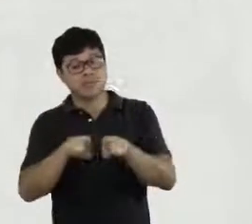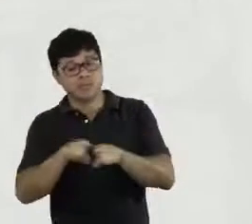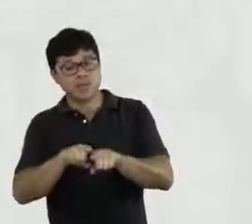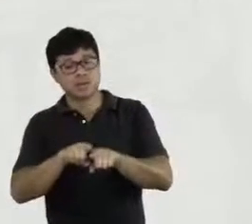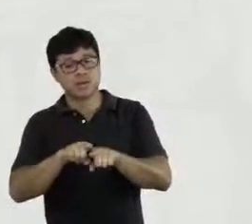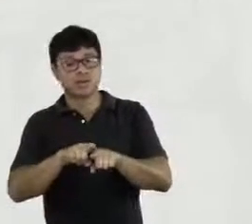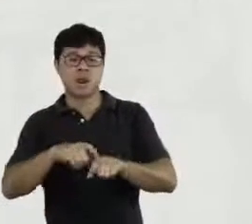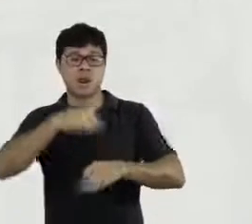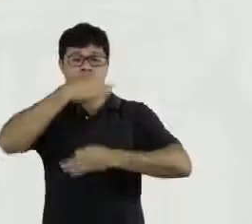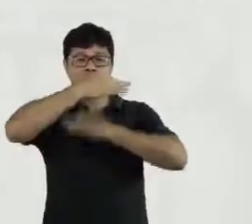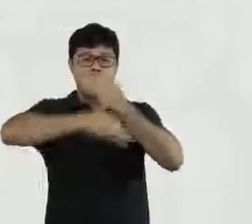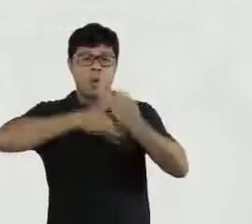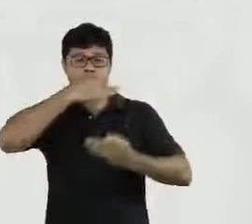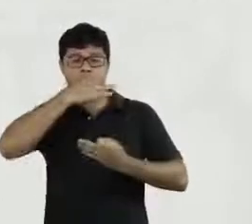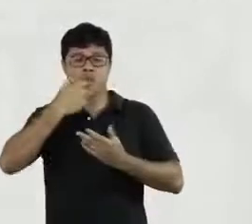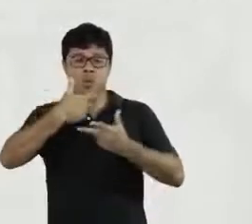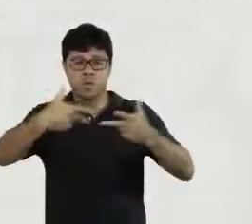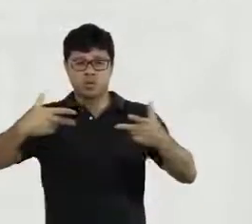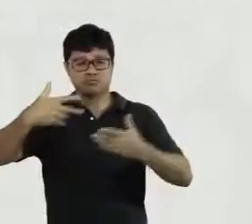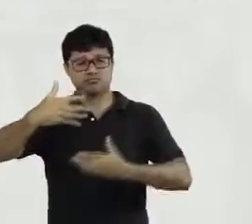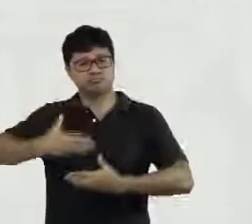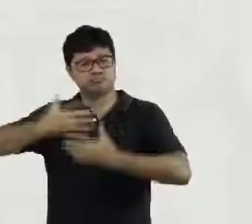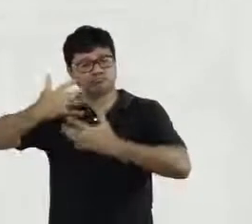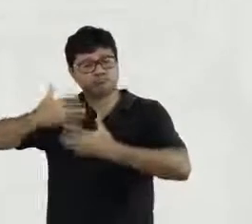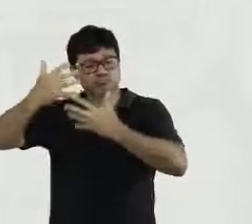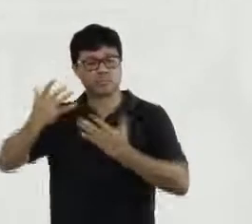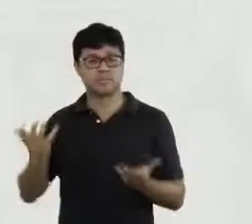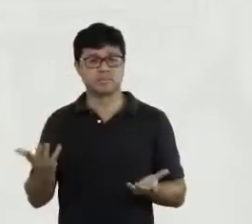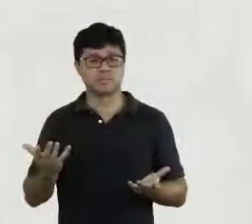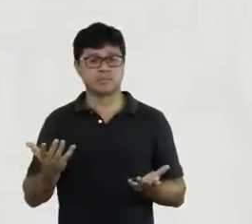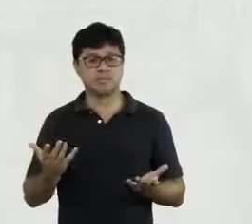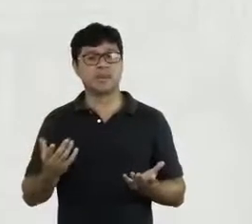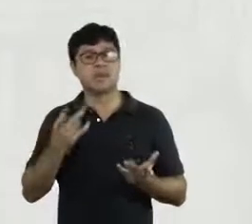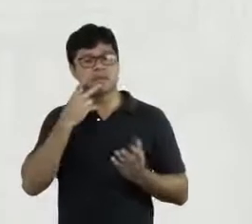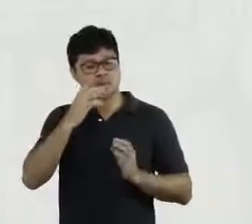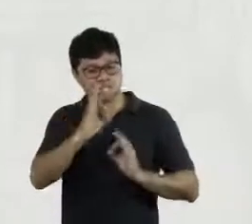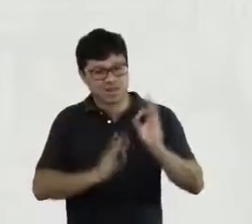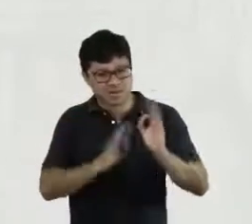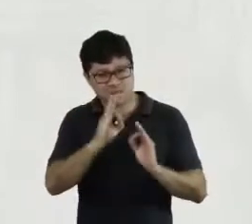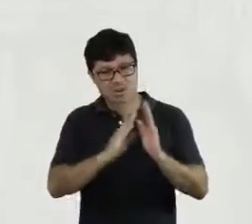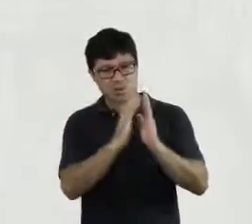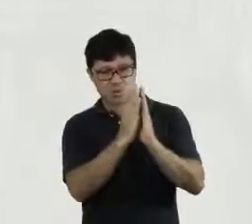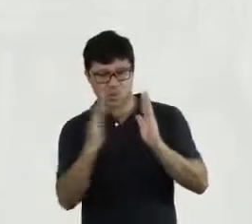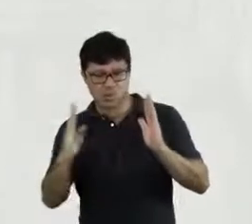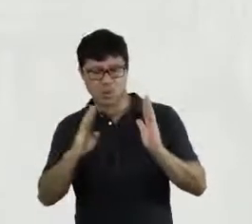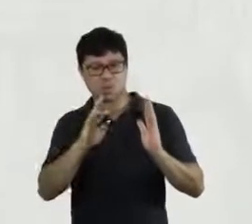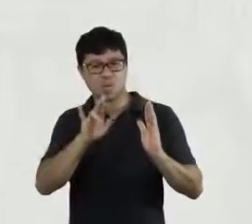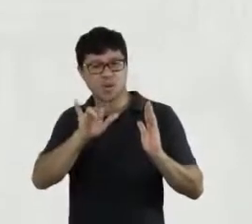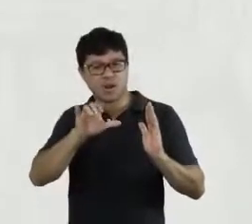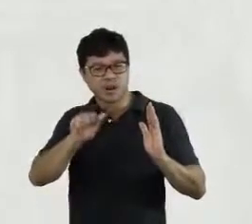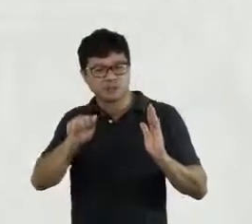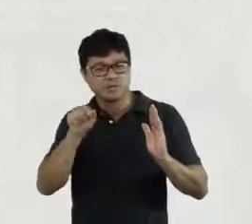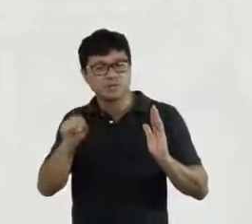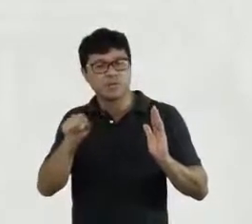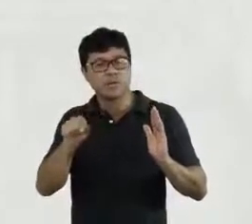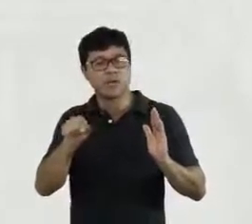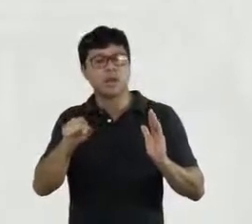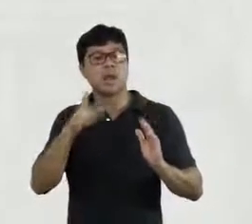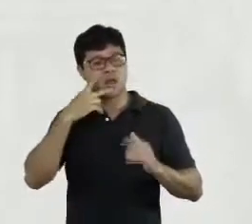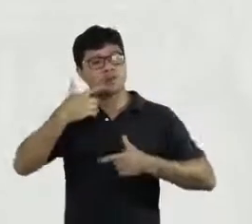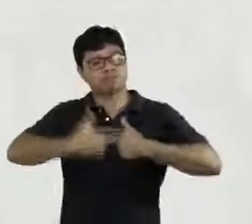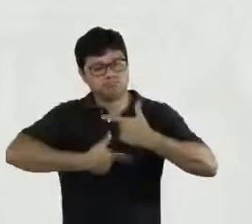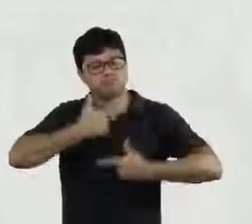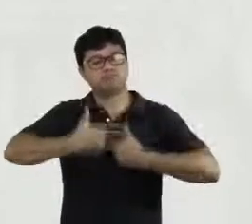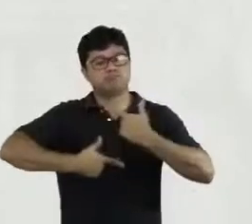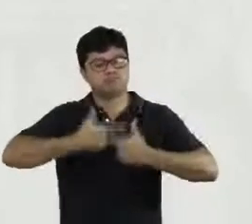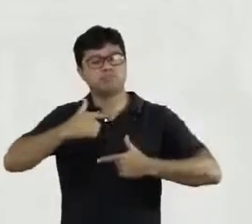também a crítica. O planejamento bibliográfico. Este princípio é laboral